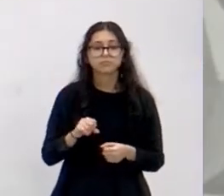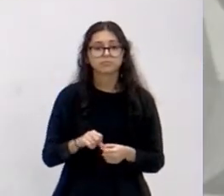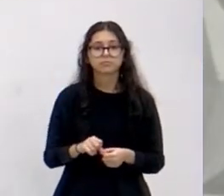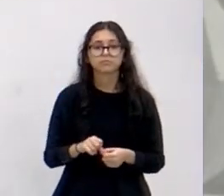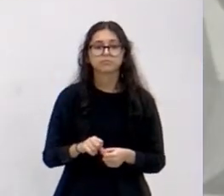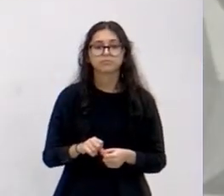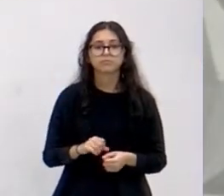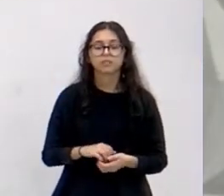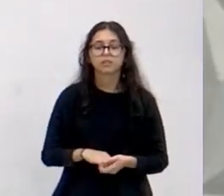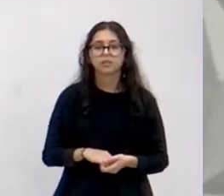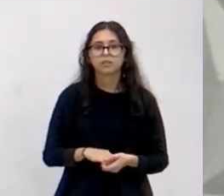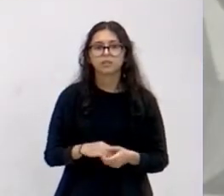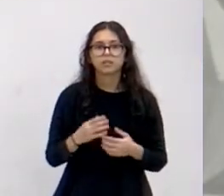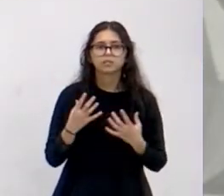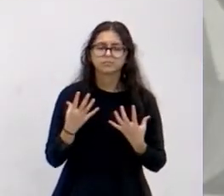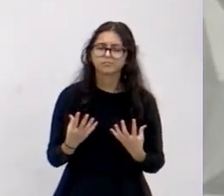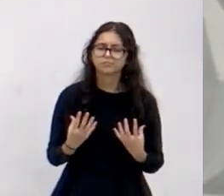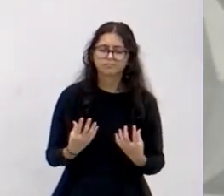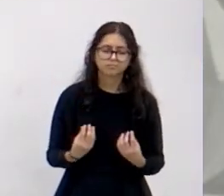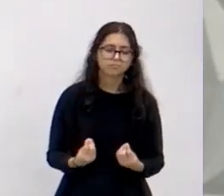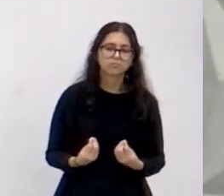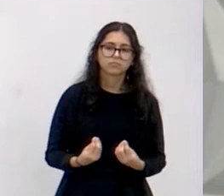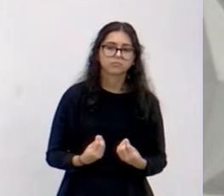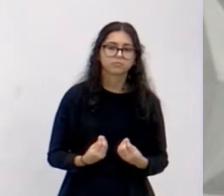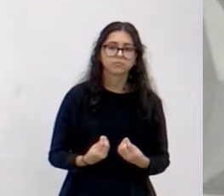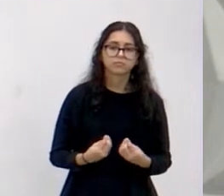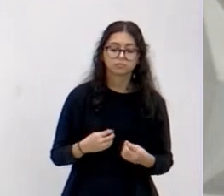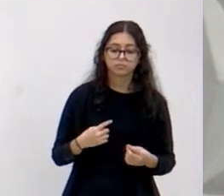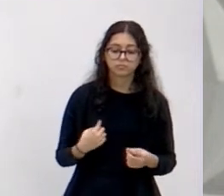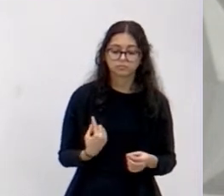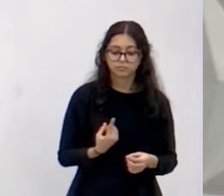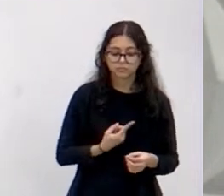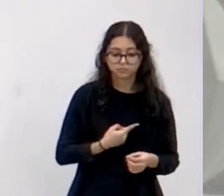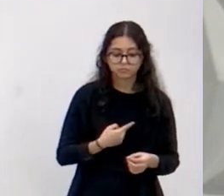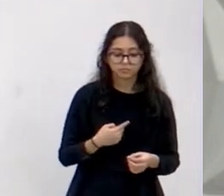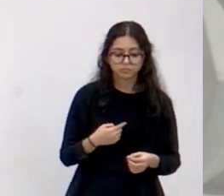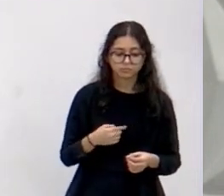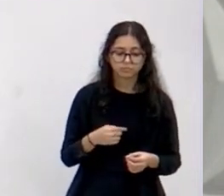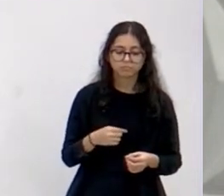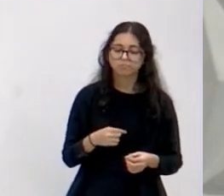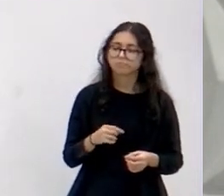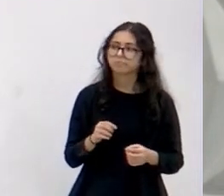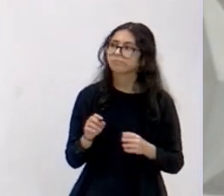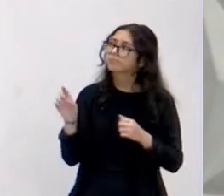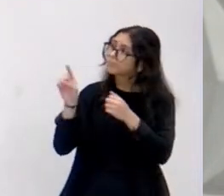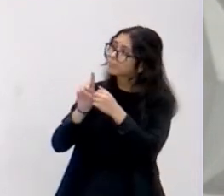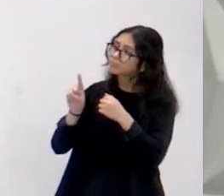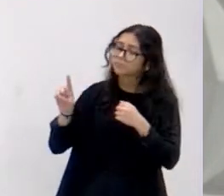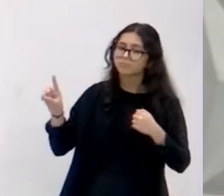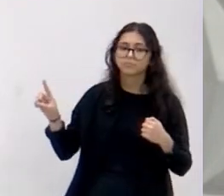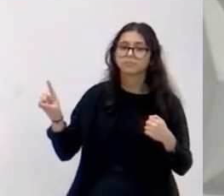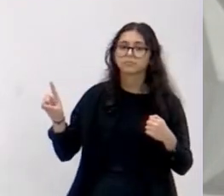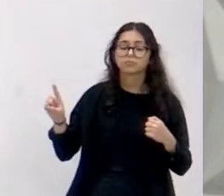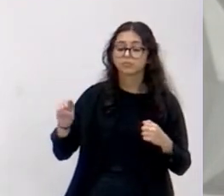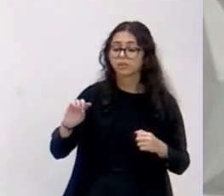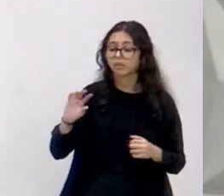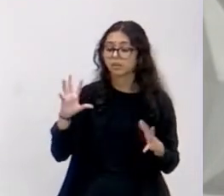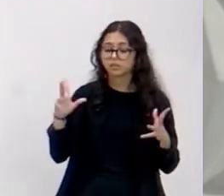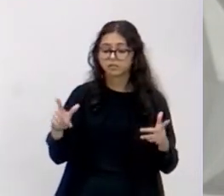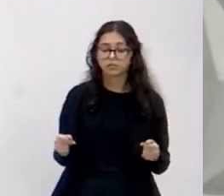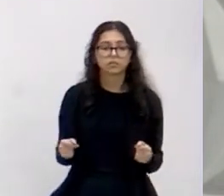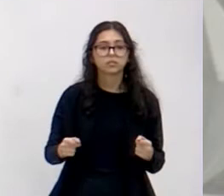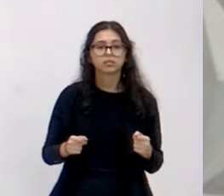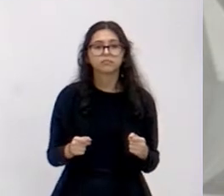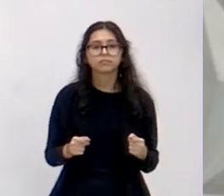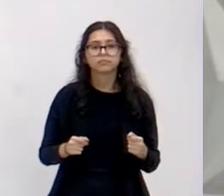enfraquece e quando nós estamos enfraquecidos qualquer ameaça serve para